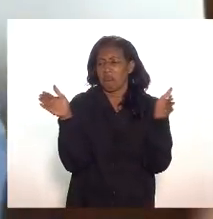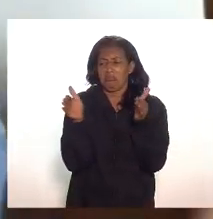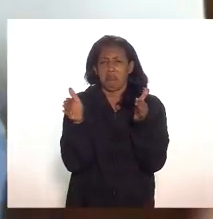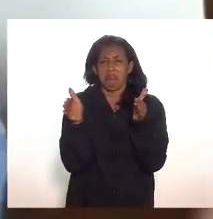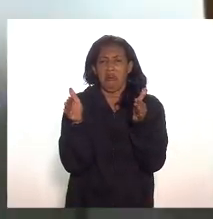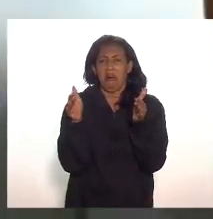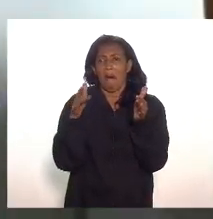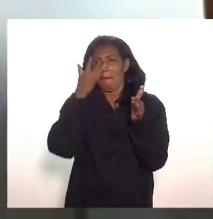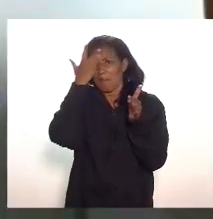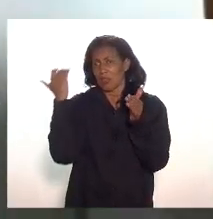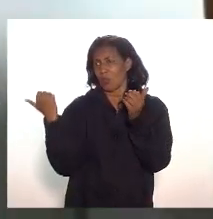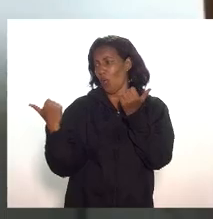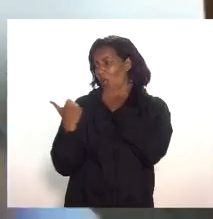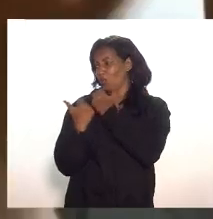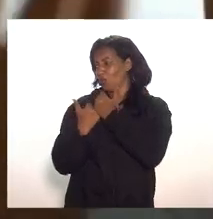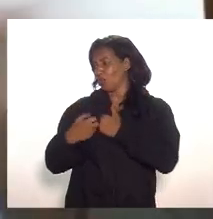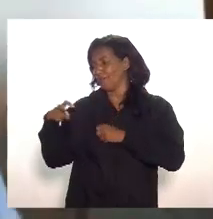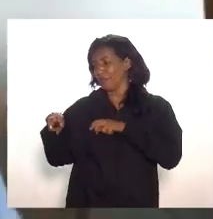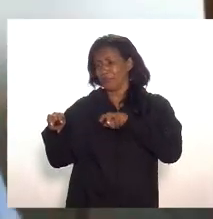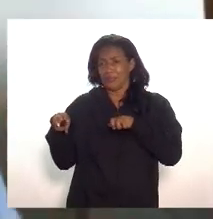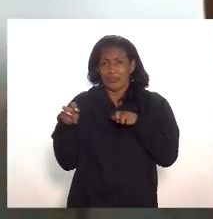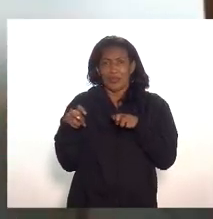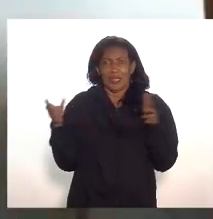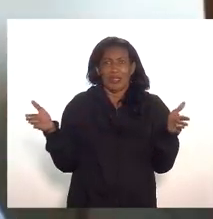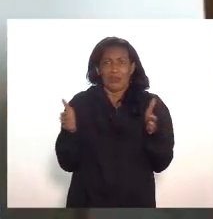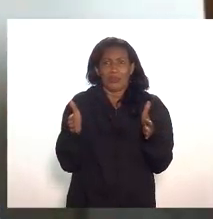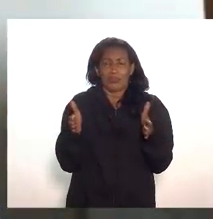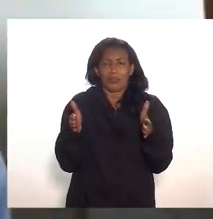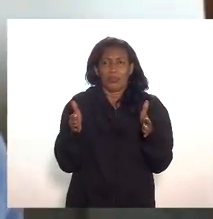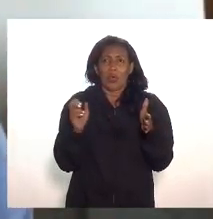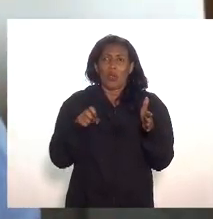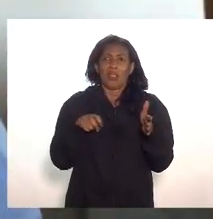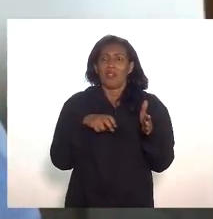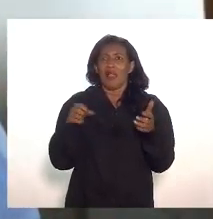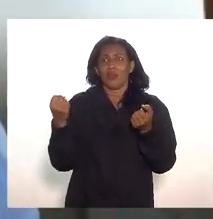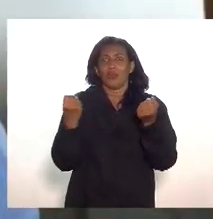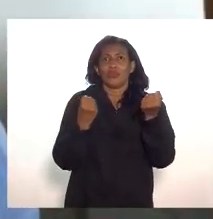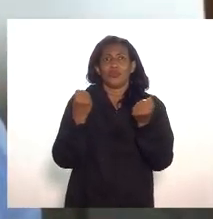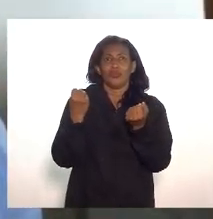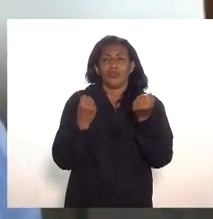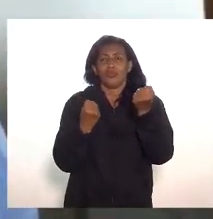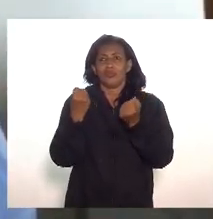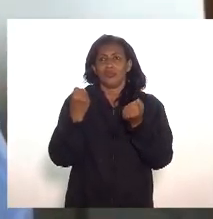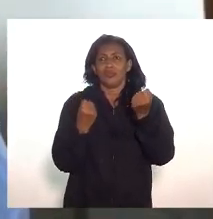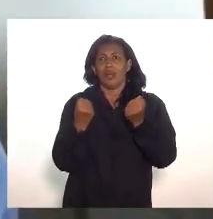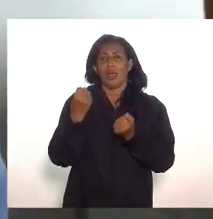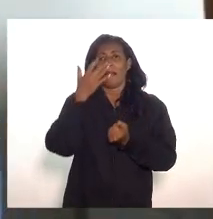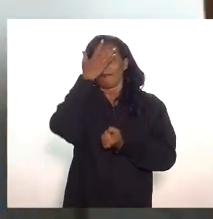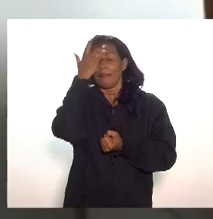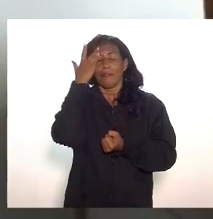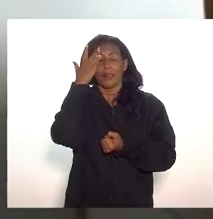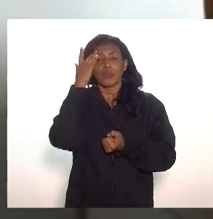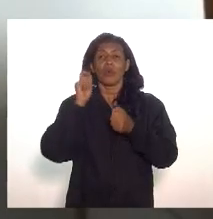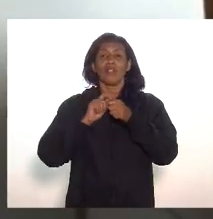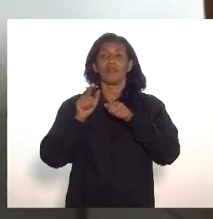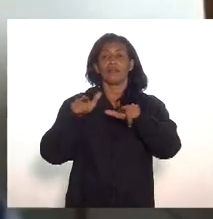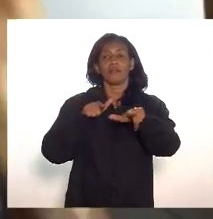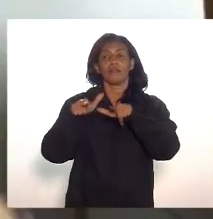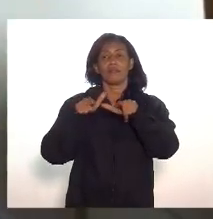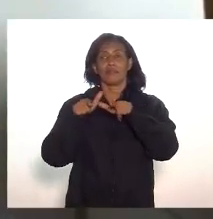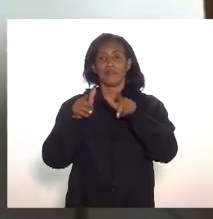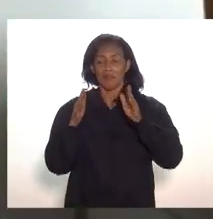vai para casa ou para a unidade qualquer que o contratou para fazer essa prestação de serviço.